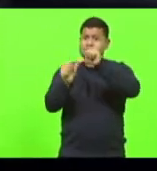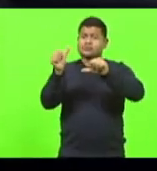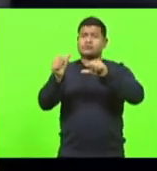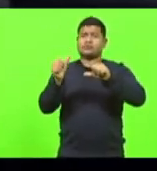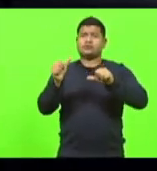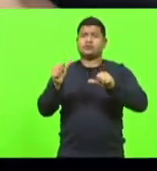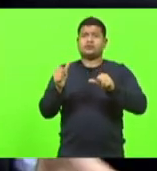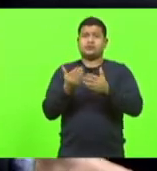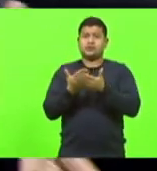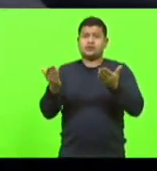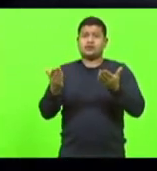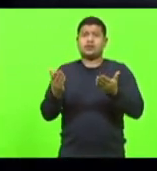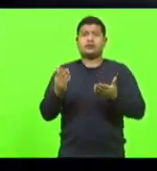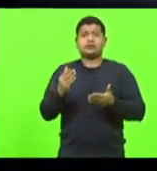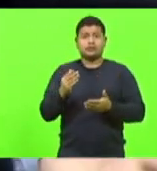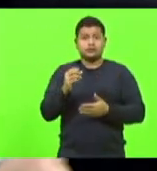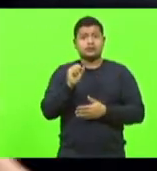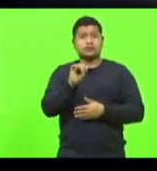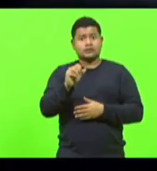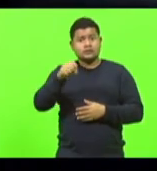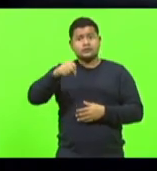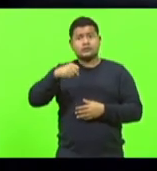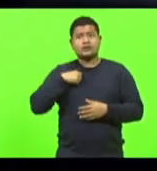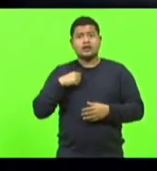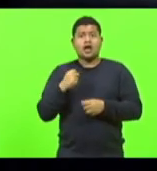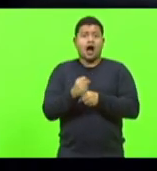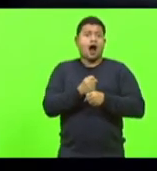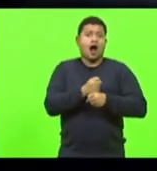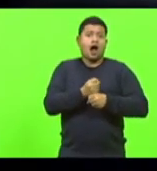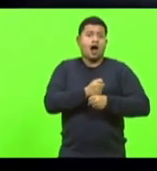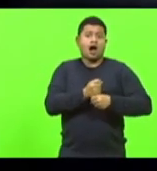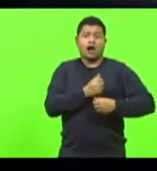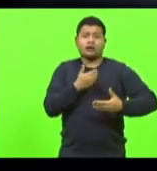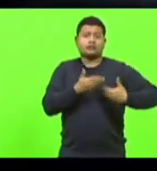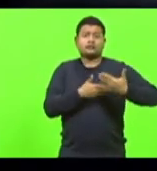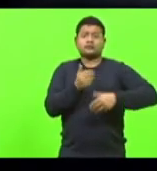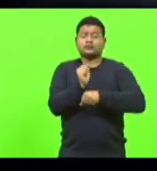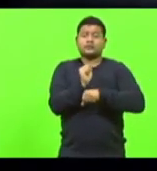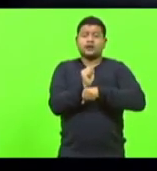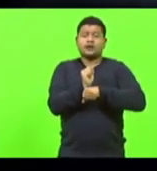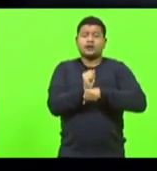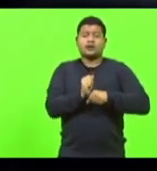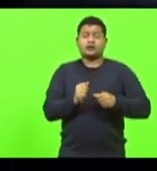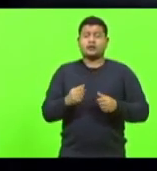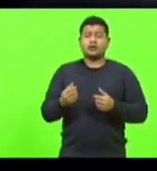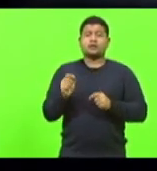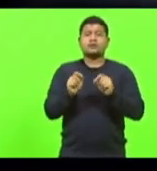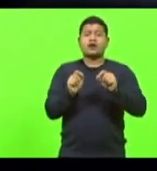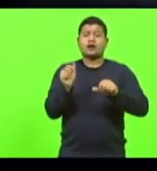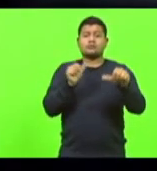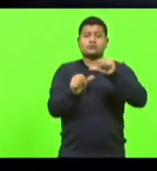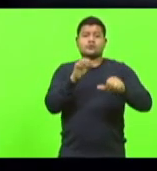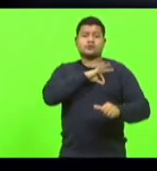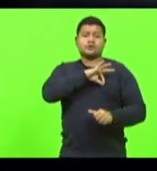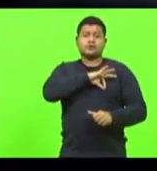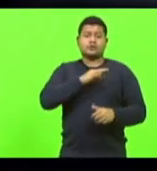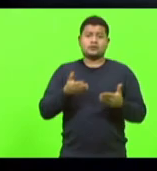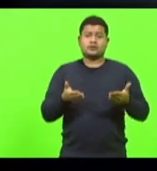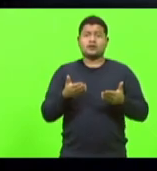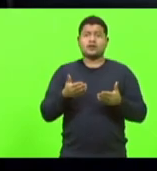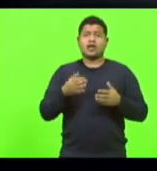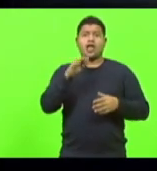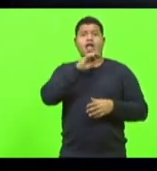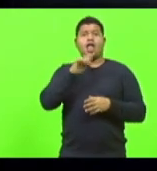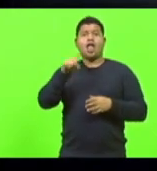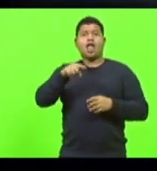pouco para esse pessoal sim já estamos anos sem sem receber reajustes o reajuste que vem é